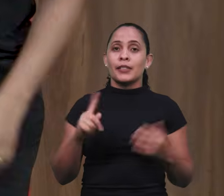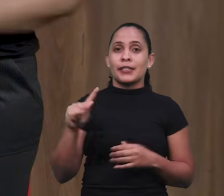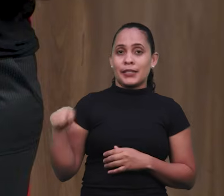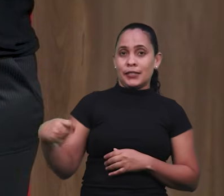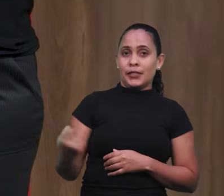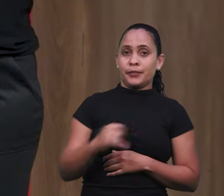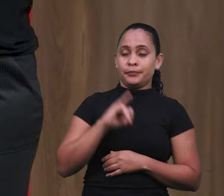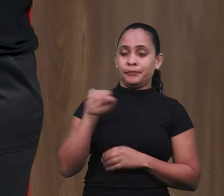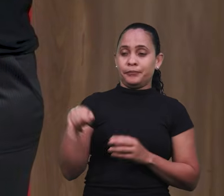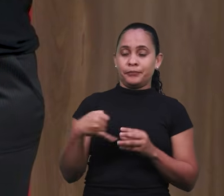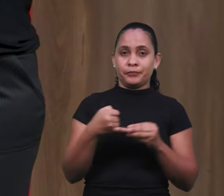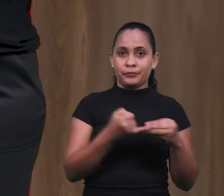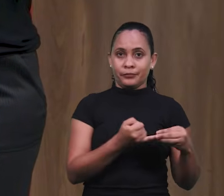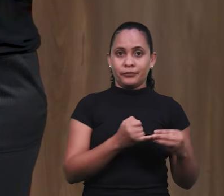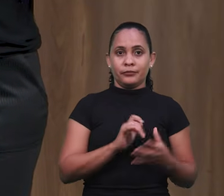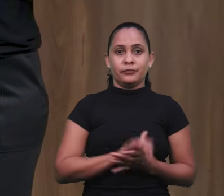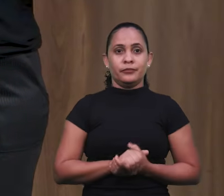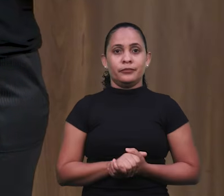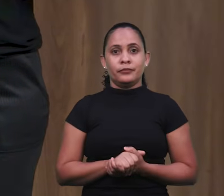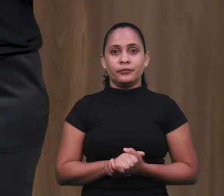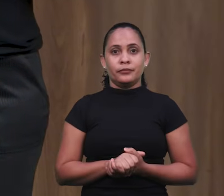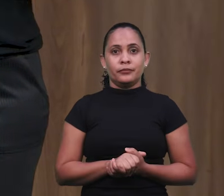Josué.